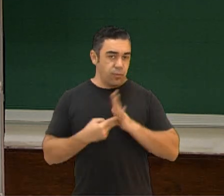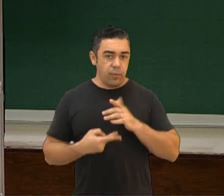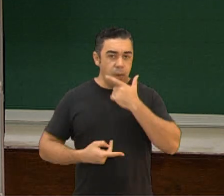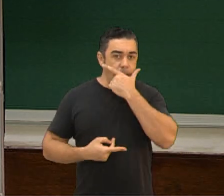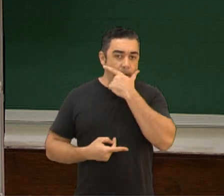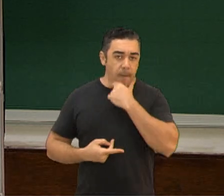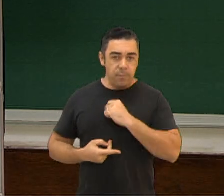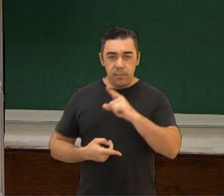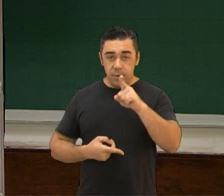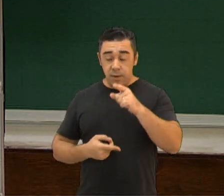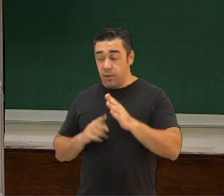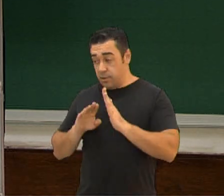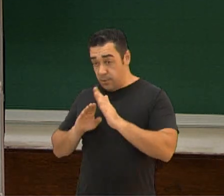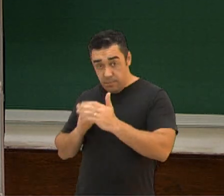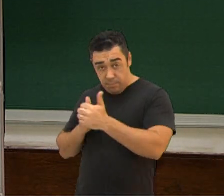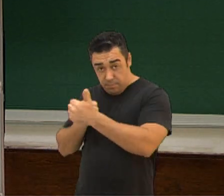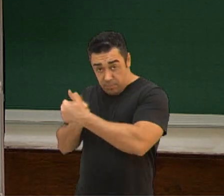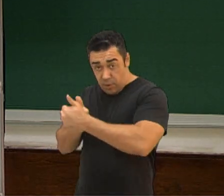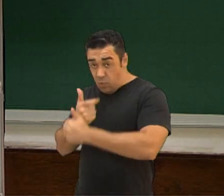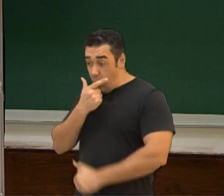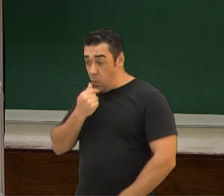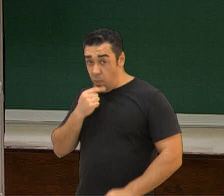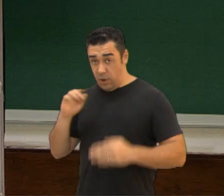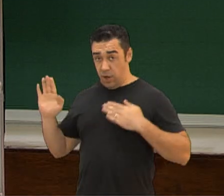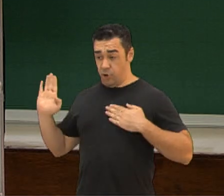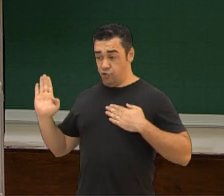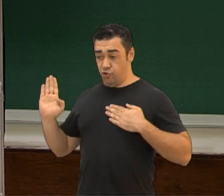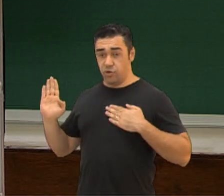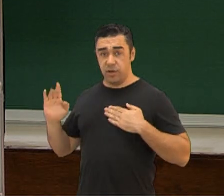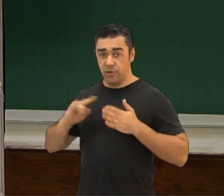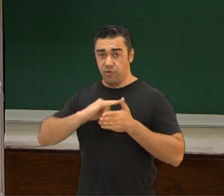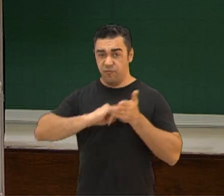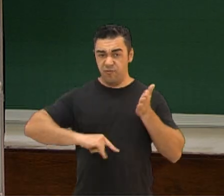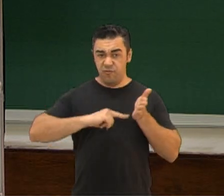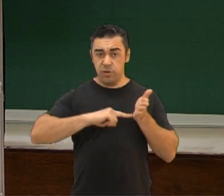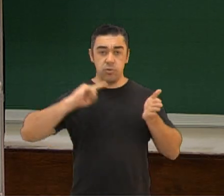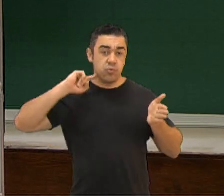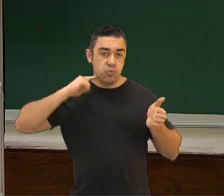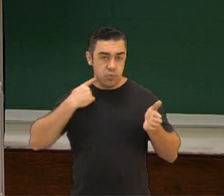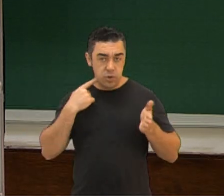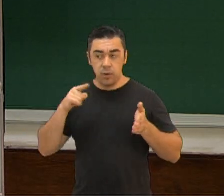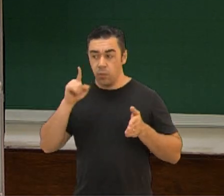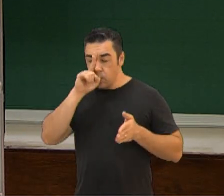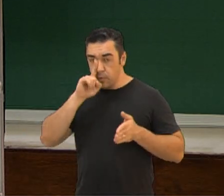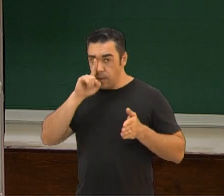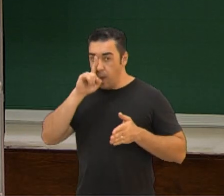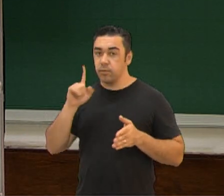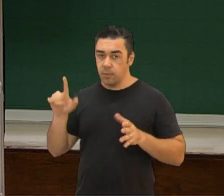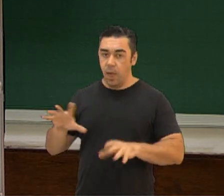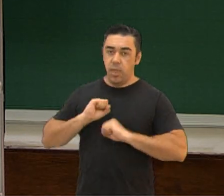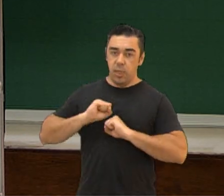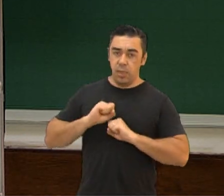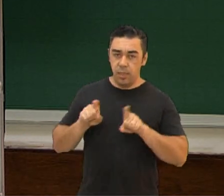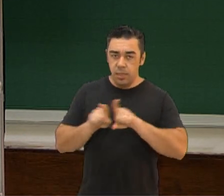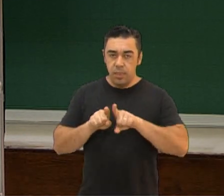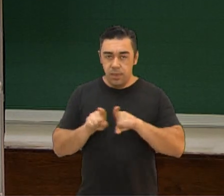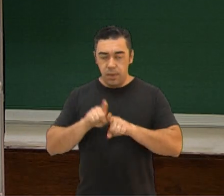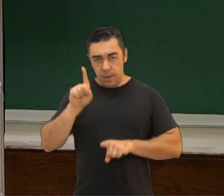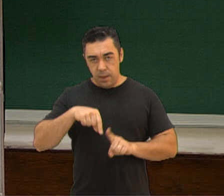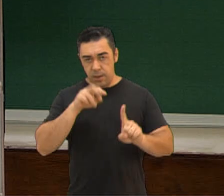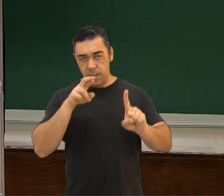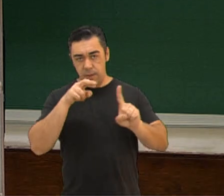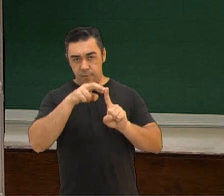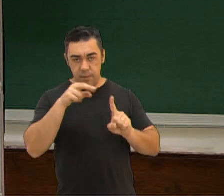que se você se aproxima de alguém que é ficha suja, cuidado que você também pode ficar com a tua ficha suja, né? Então aqui a gente está fazendo